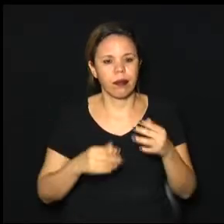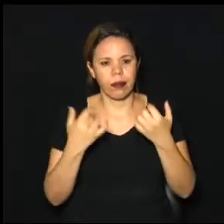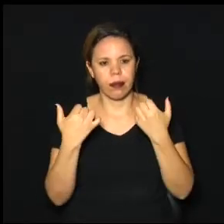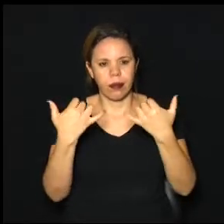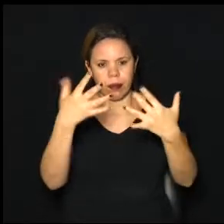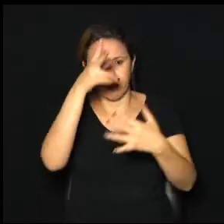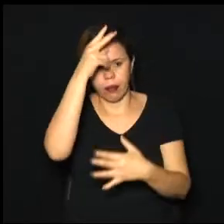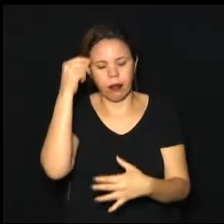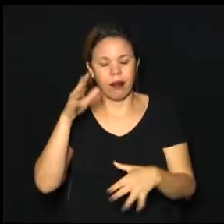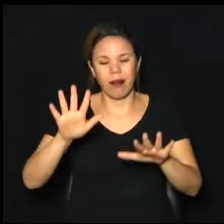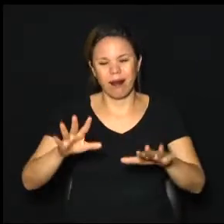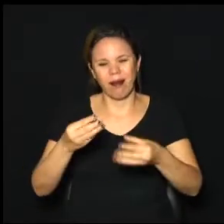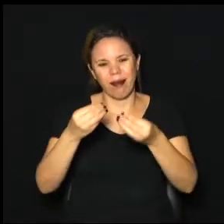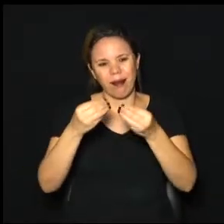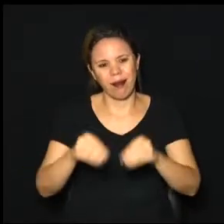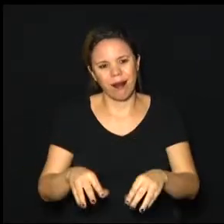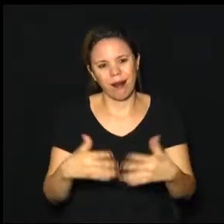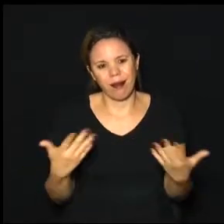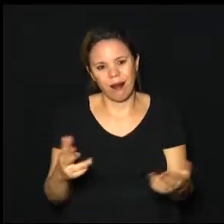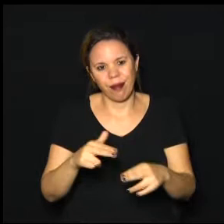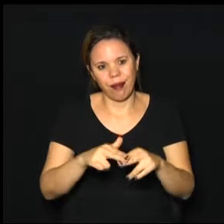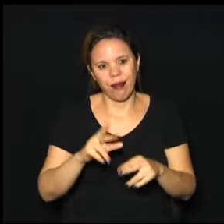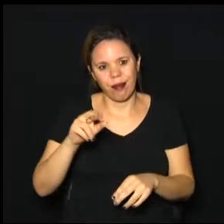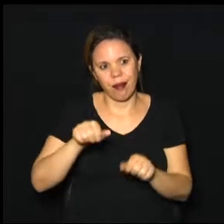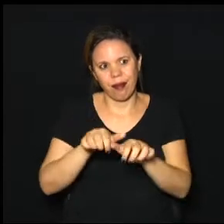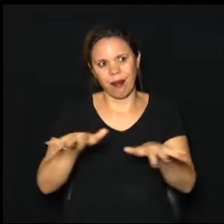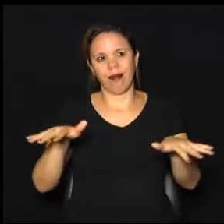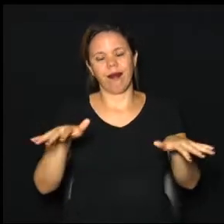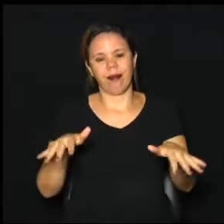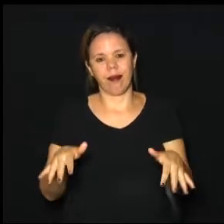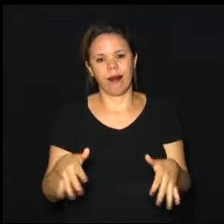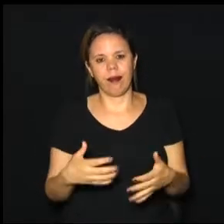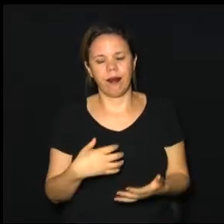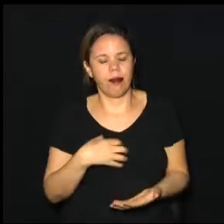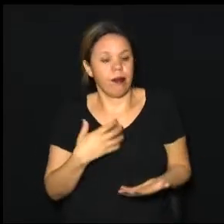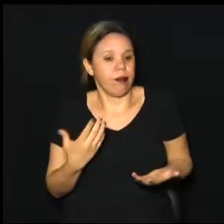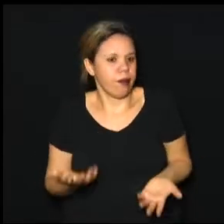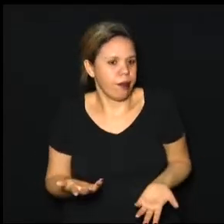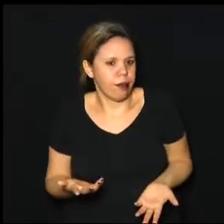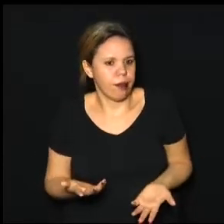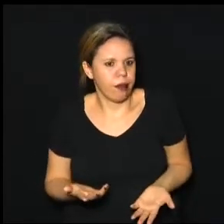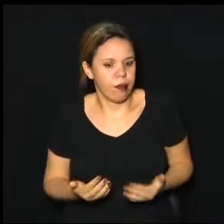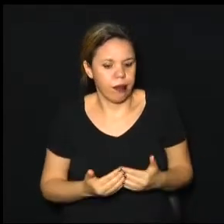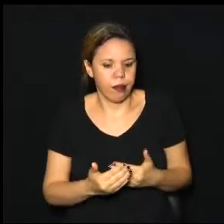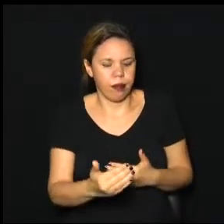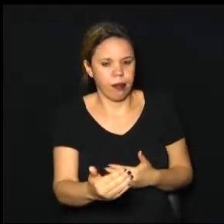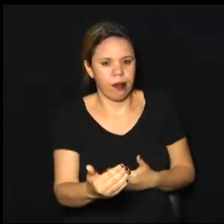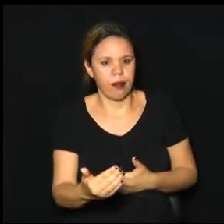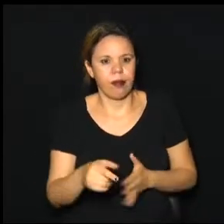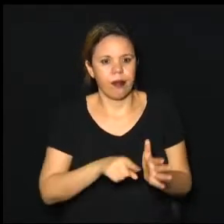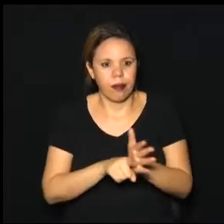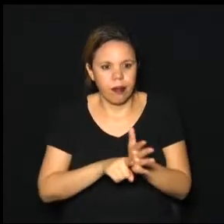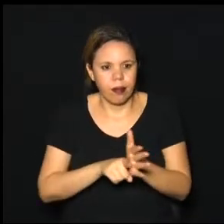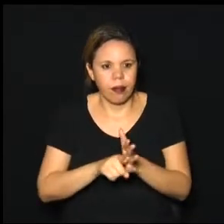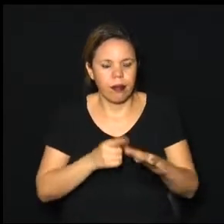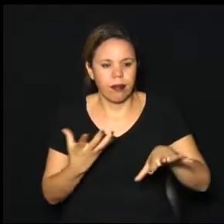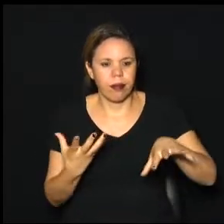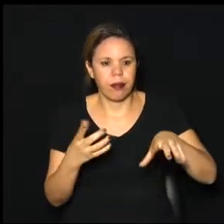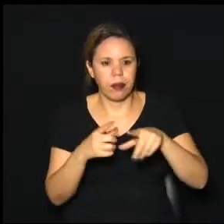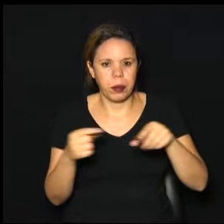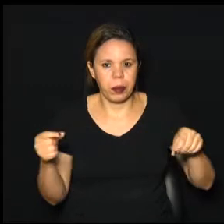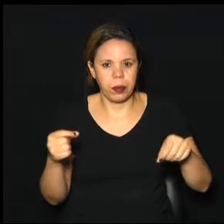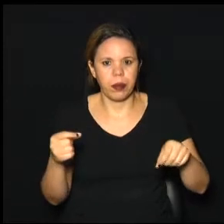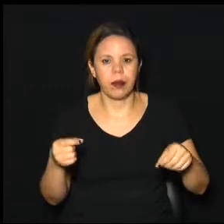público restou prejudicado em razão da pandemia. Dessa forma, a partir desses estudos, o Congresso Nacional